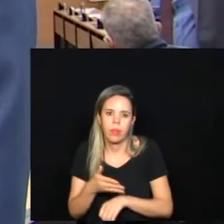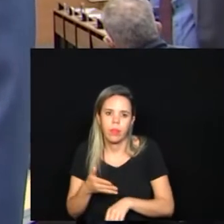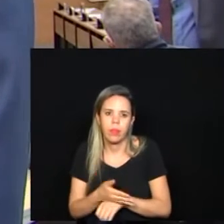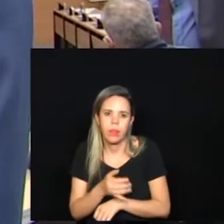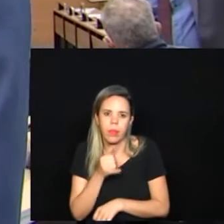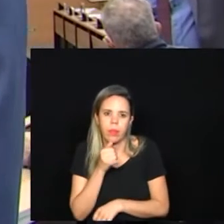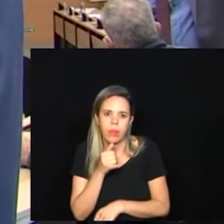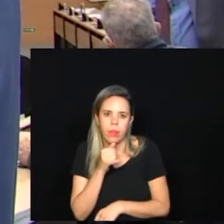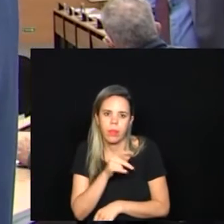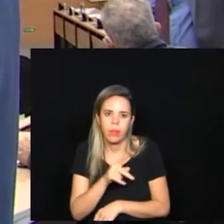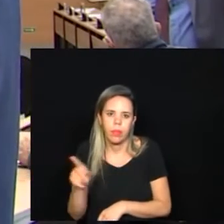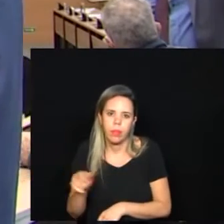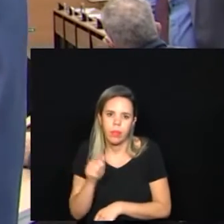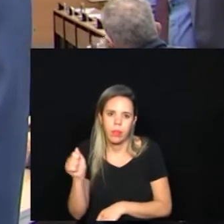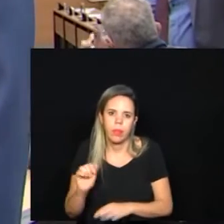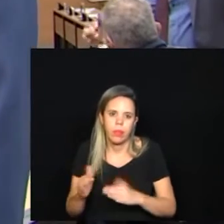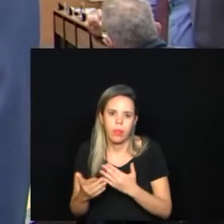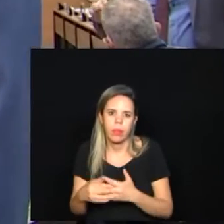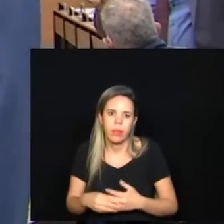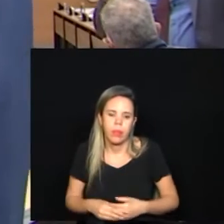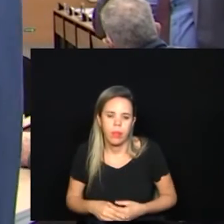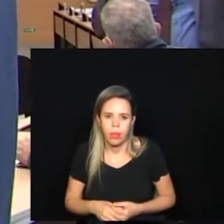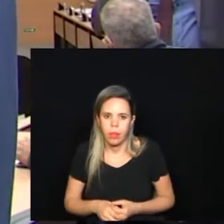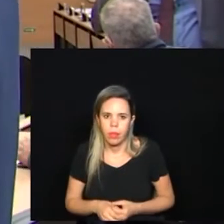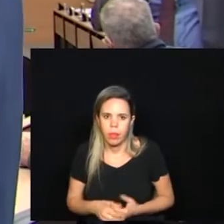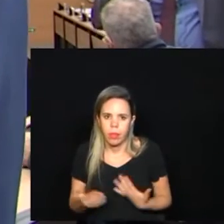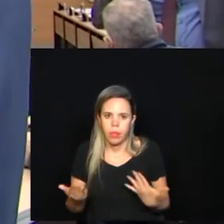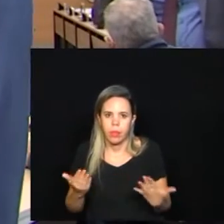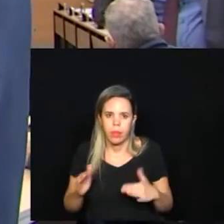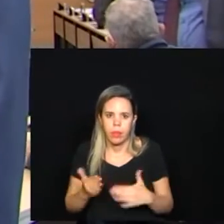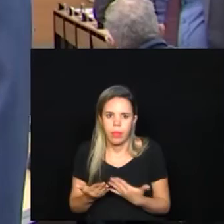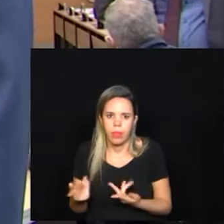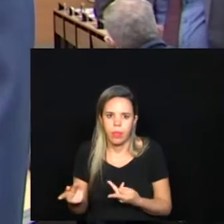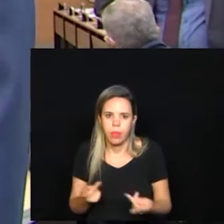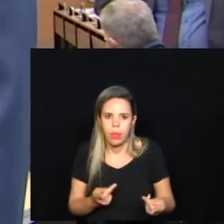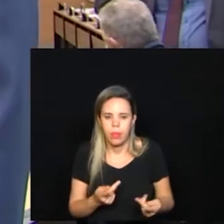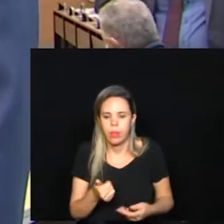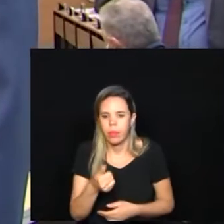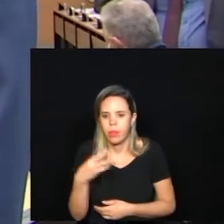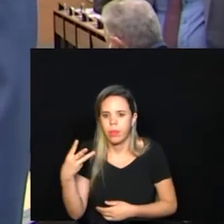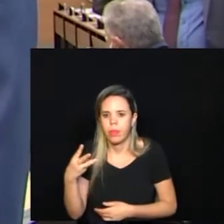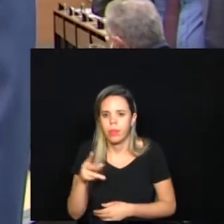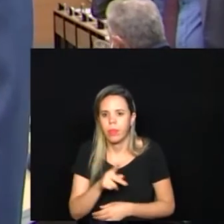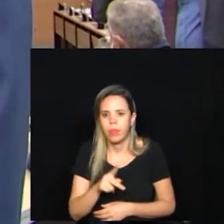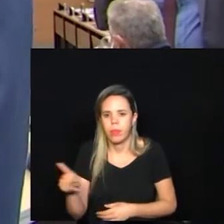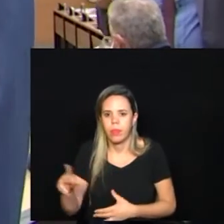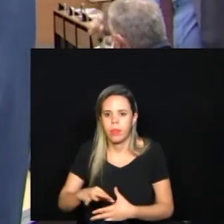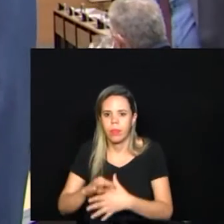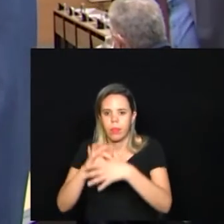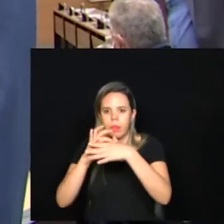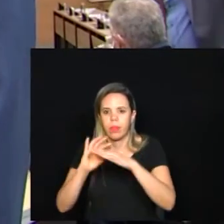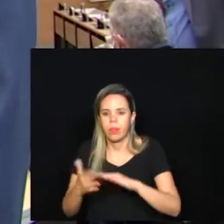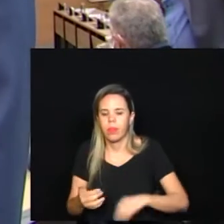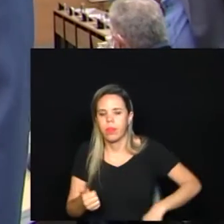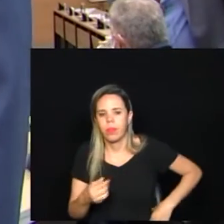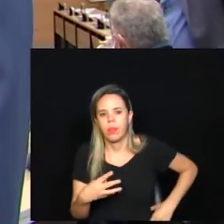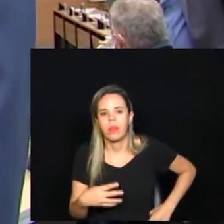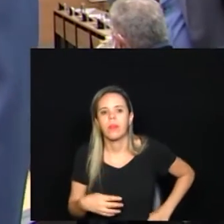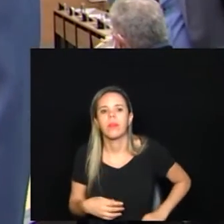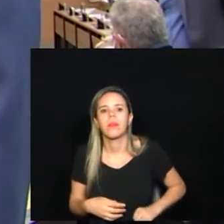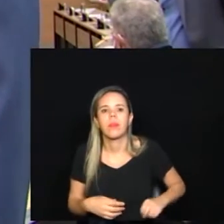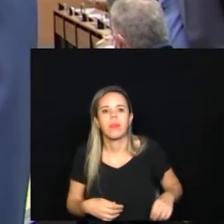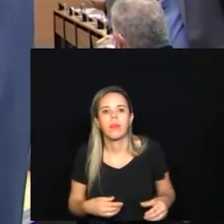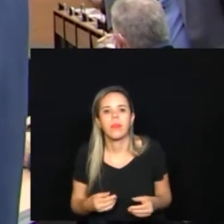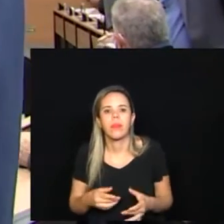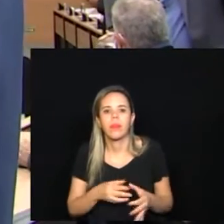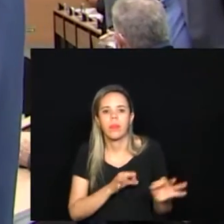caso seria os presidentes de bairros. Então quais serão os bairros? Convidar os 13 presidentes ou lideranças desses 13 bairros